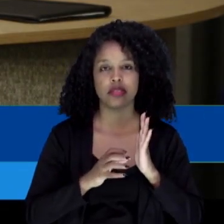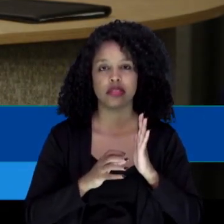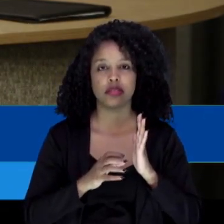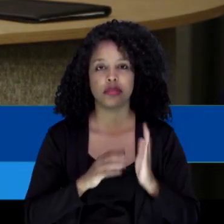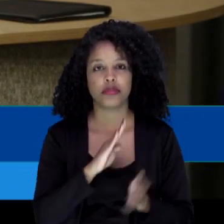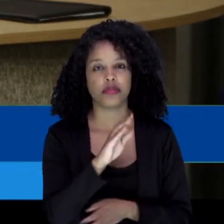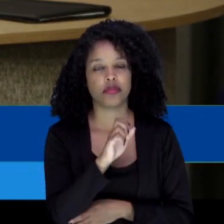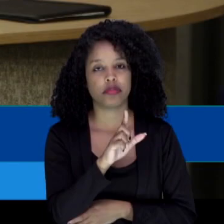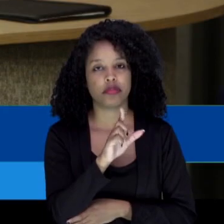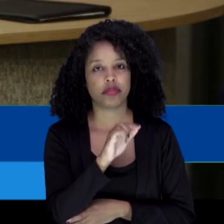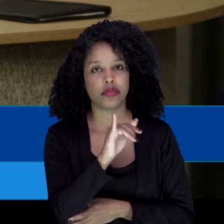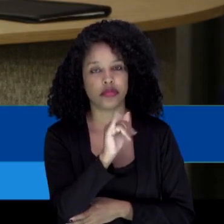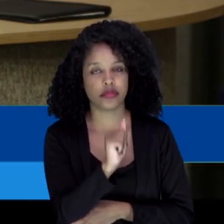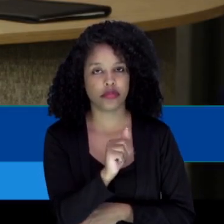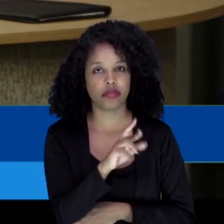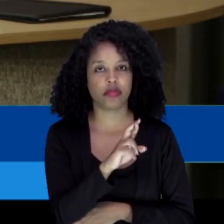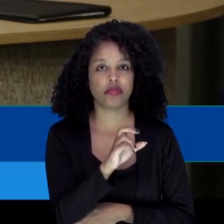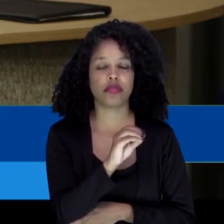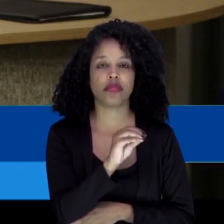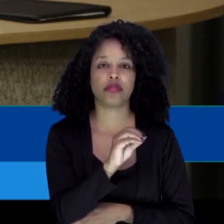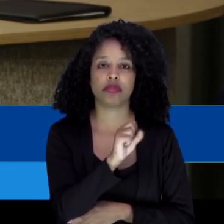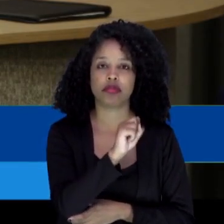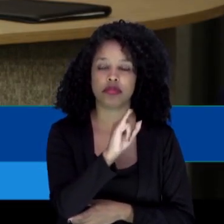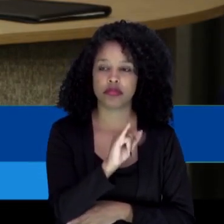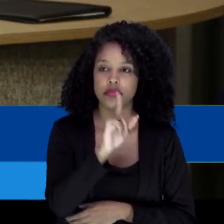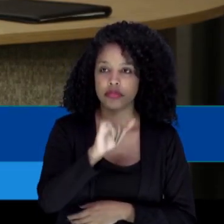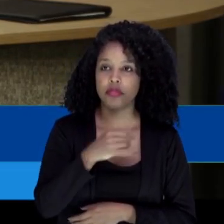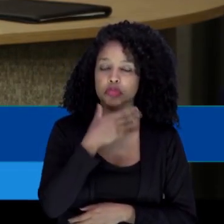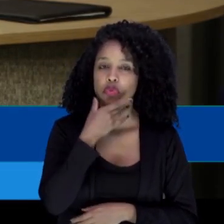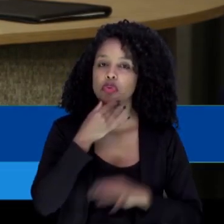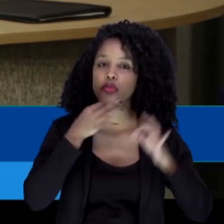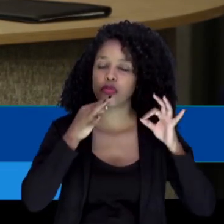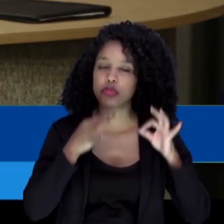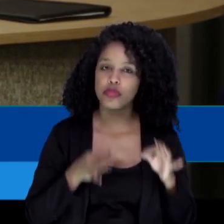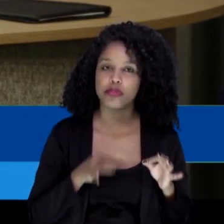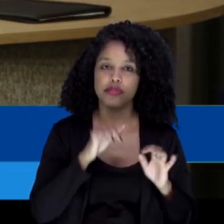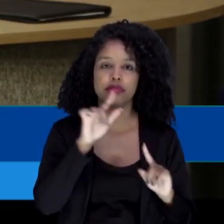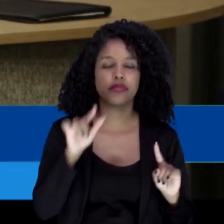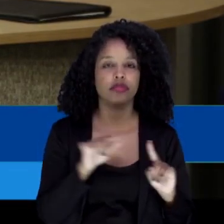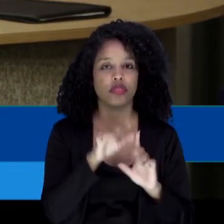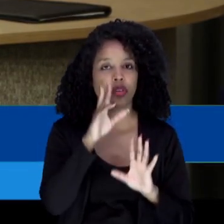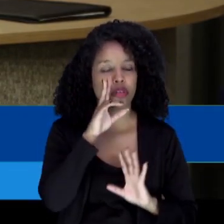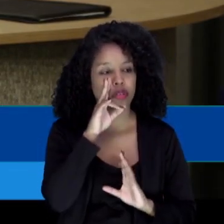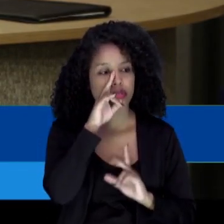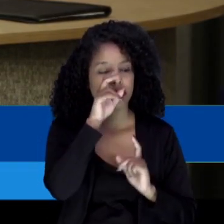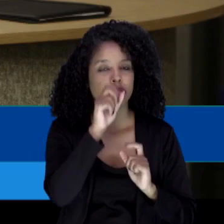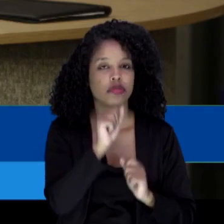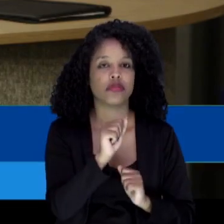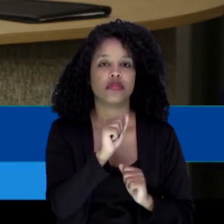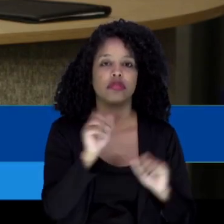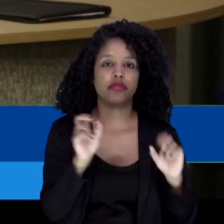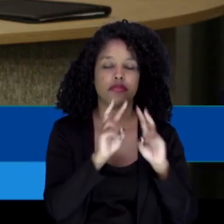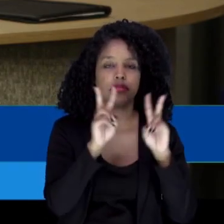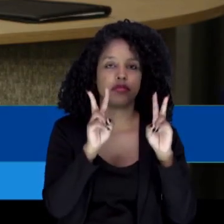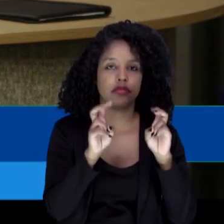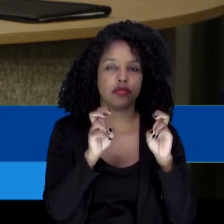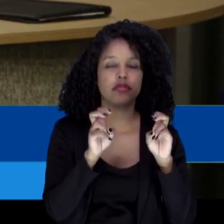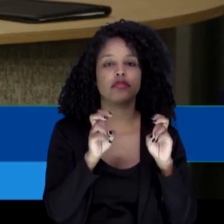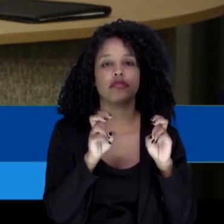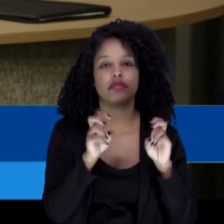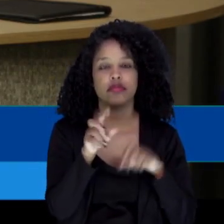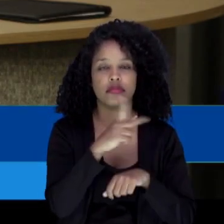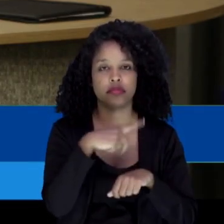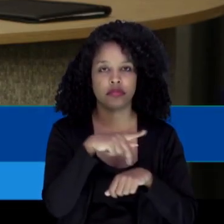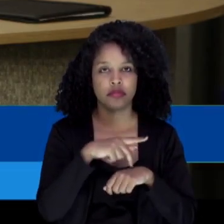baleia já nos mostrou que é um homem justo e que busca o fortalecimento da legenda no nosso país o